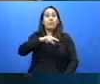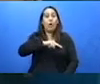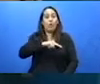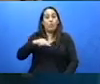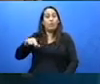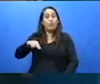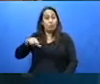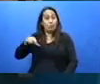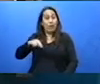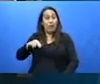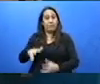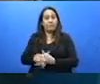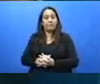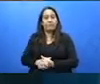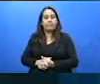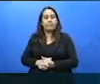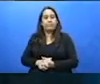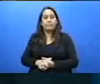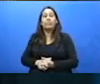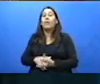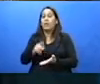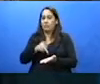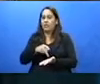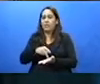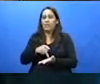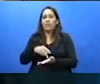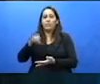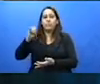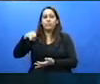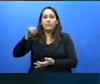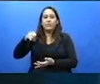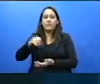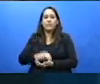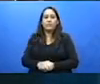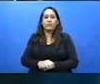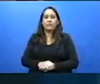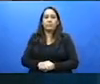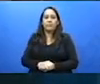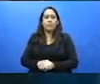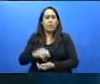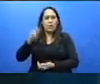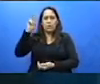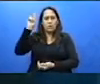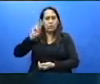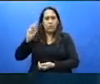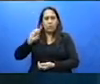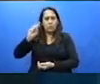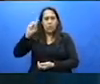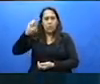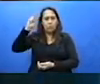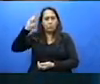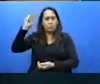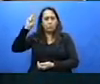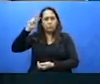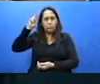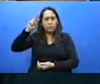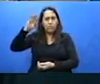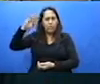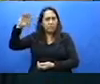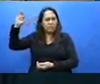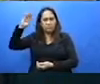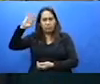aquilo. Então, eles são verdadeiros, não são histórias imaginadas.